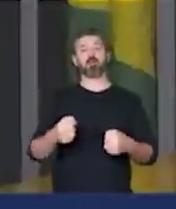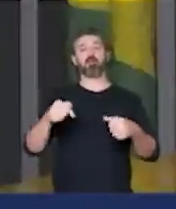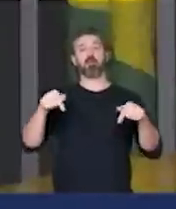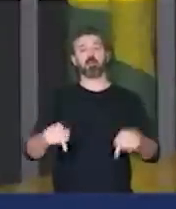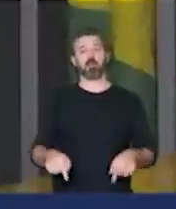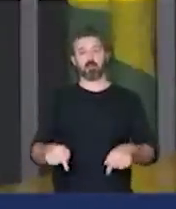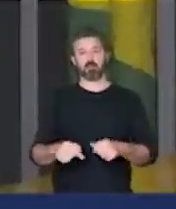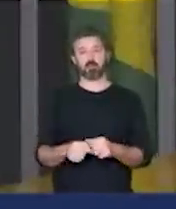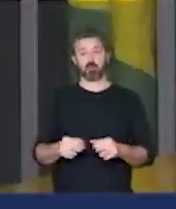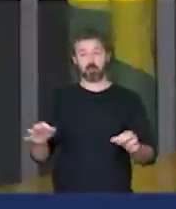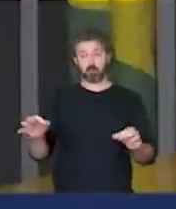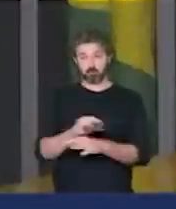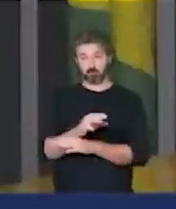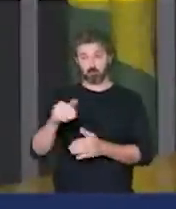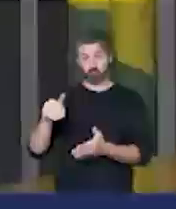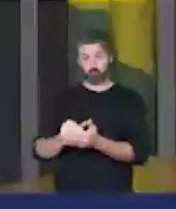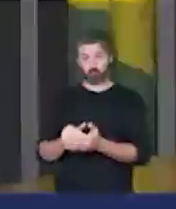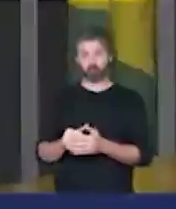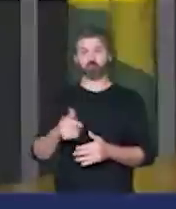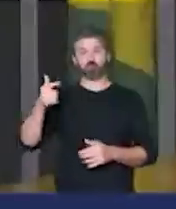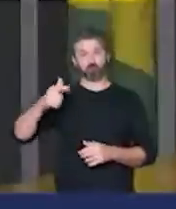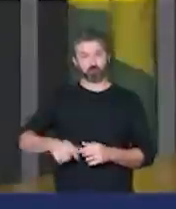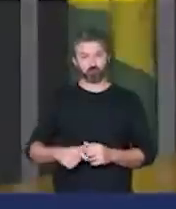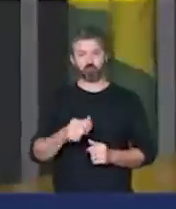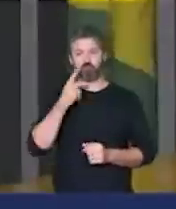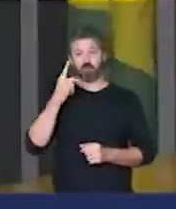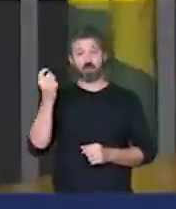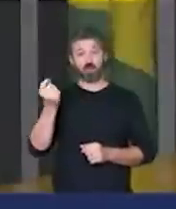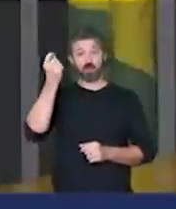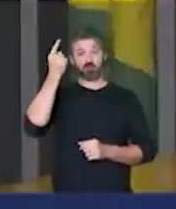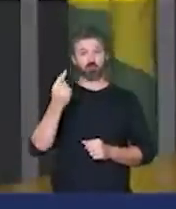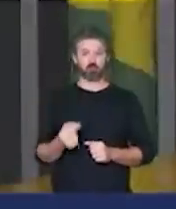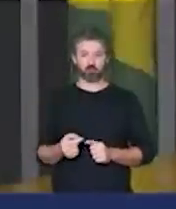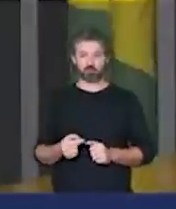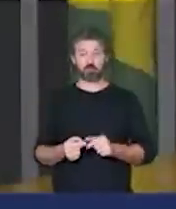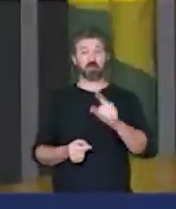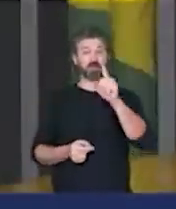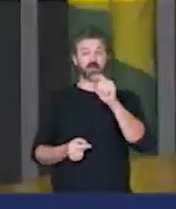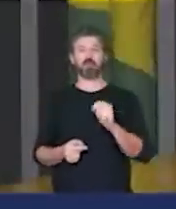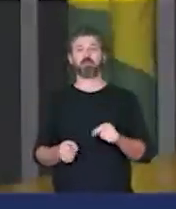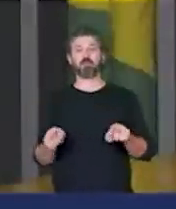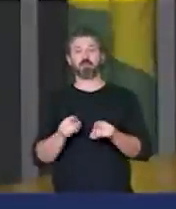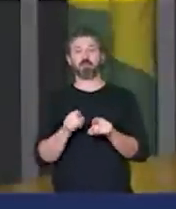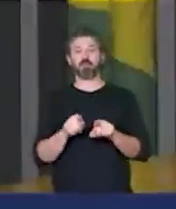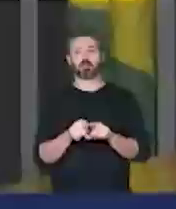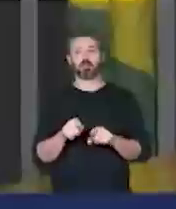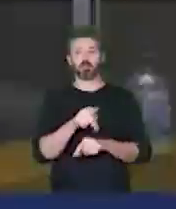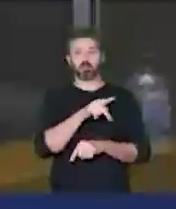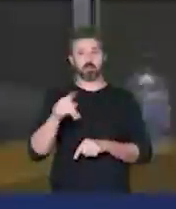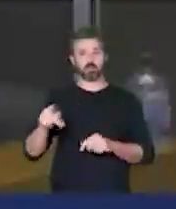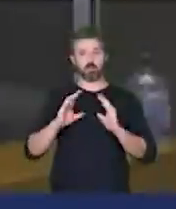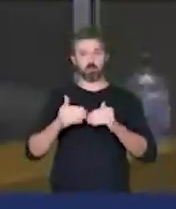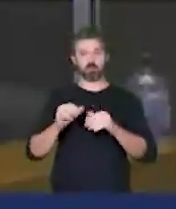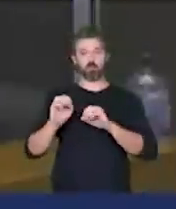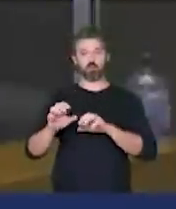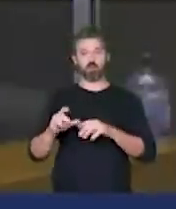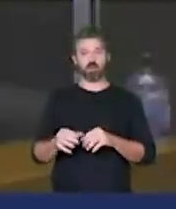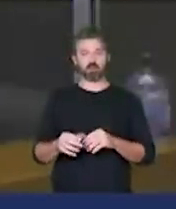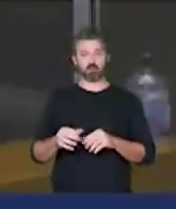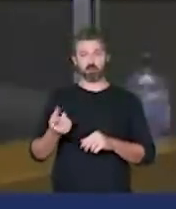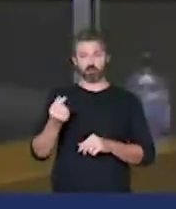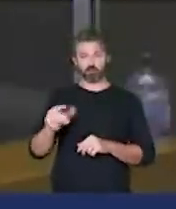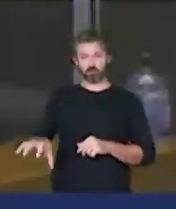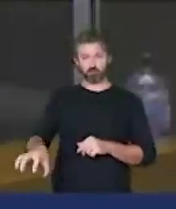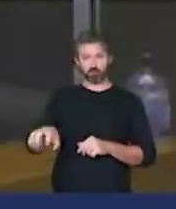Para finalizar, senhor presidente, mais uma vez ressaltar o absurdo, inclusive como presidente da Comissão de Educação, tirar dinheiro